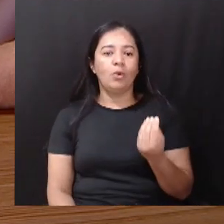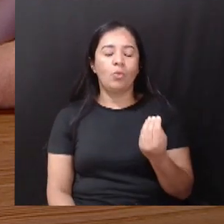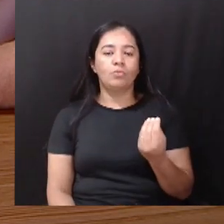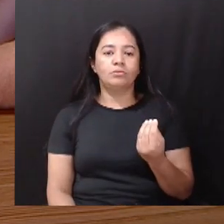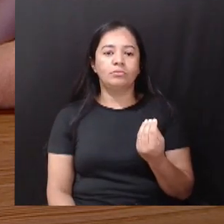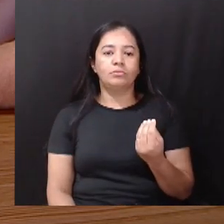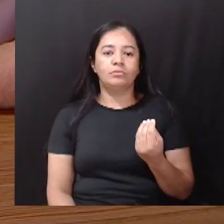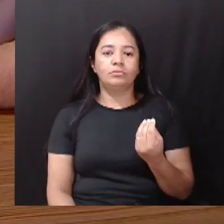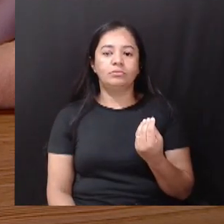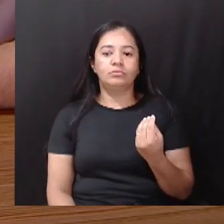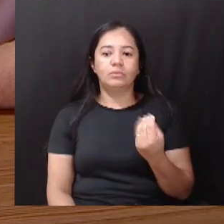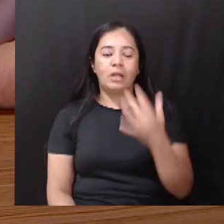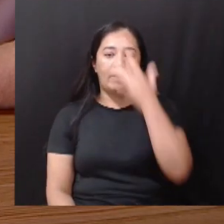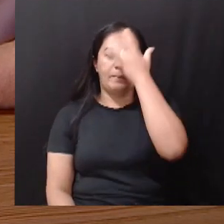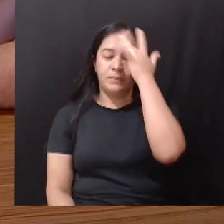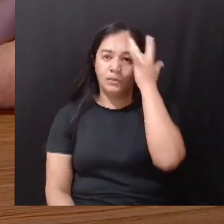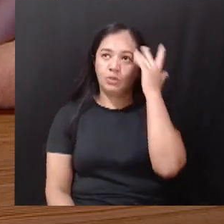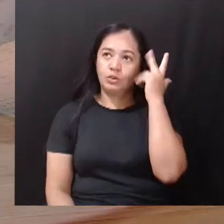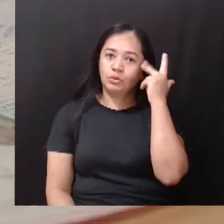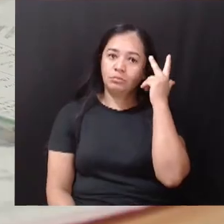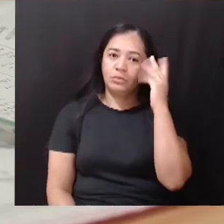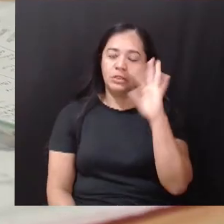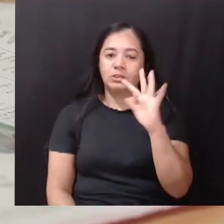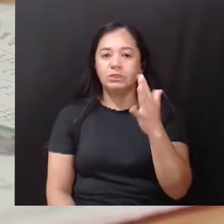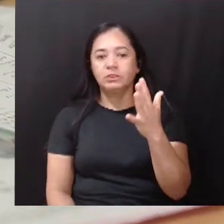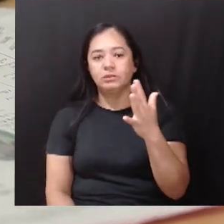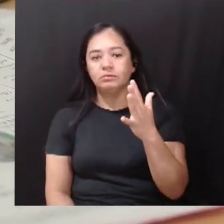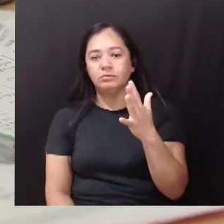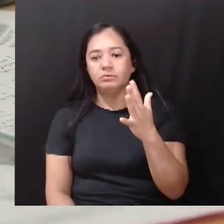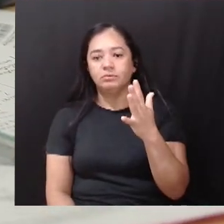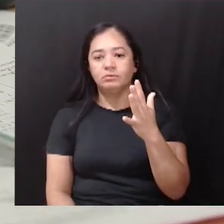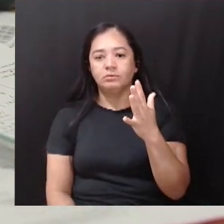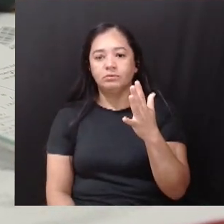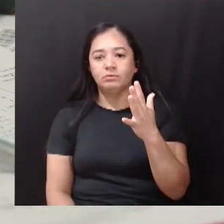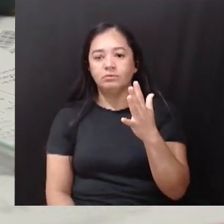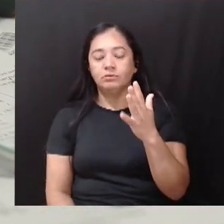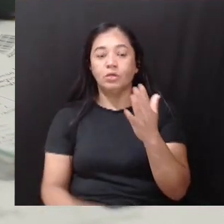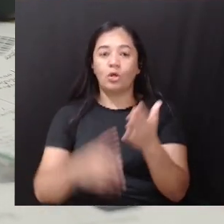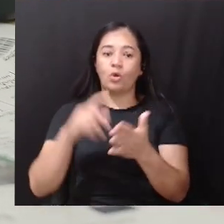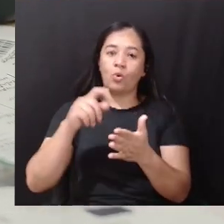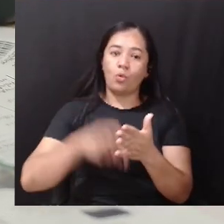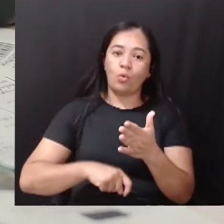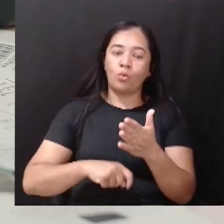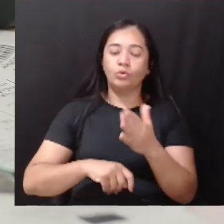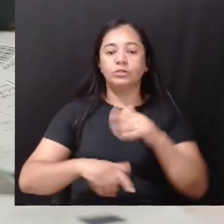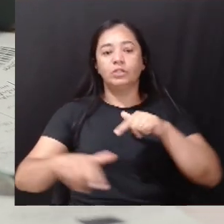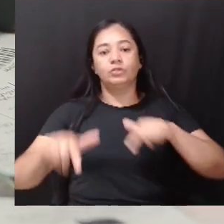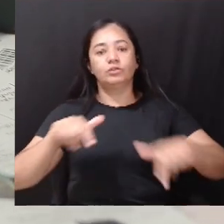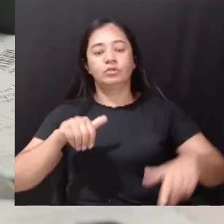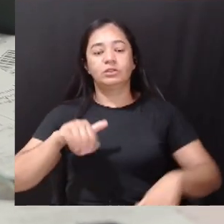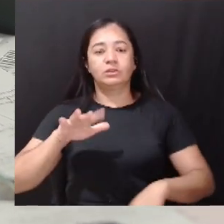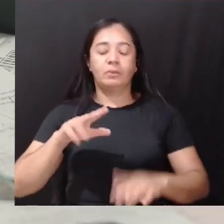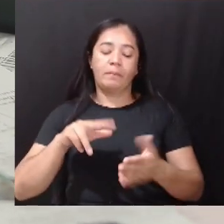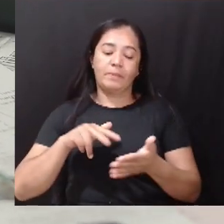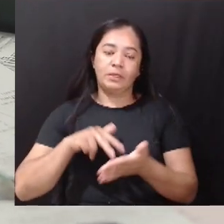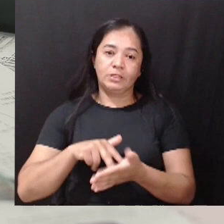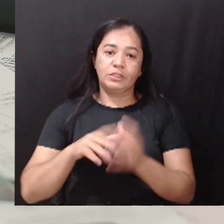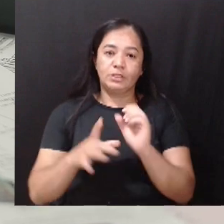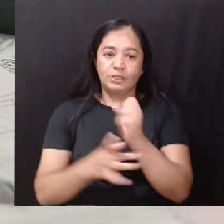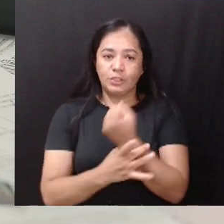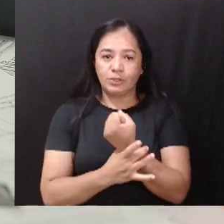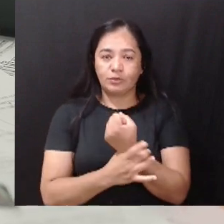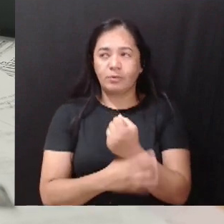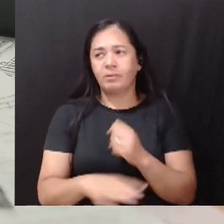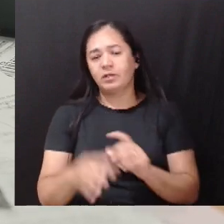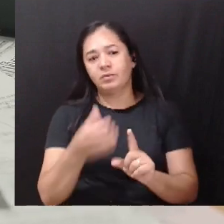para quem normalmente tem ali um contrato de emprego mais estável, a gente fala de 6 meses